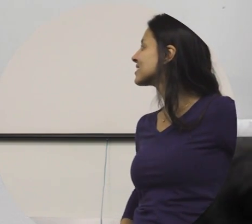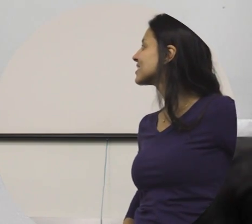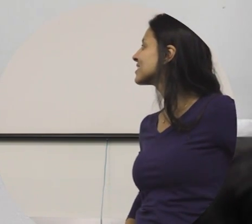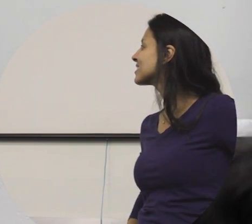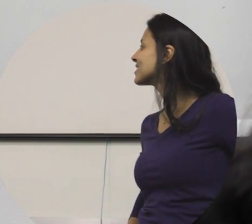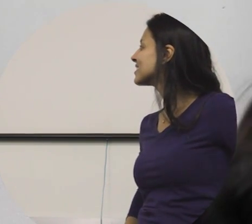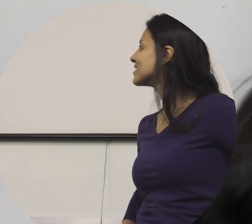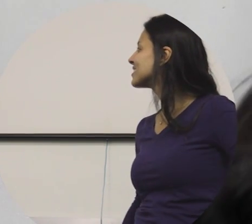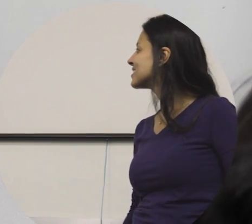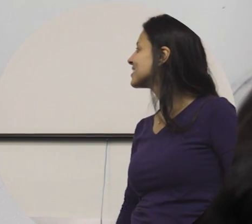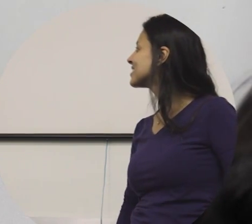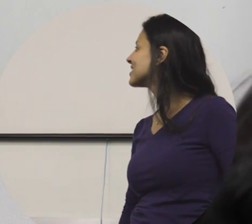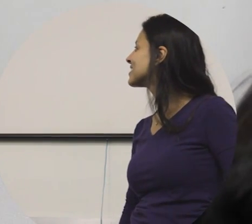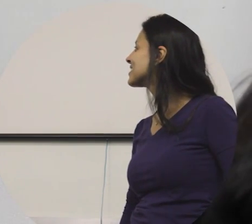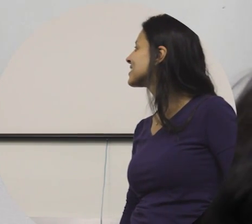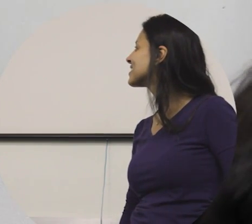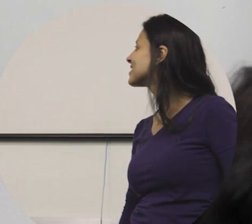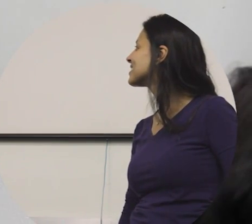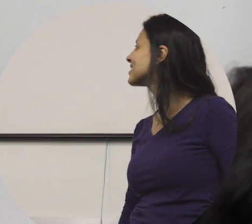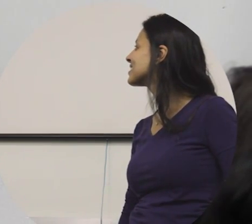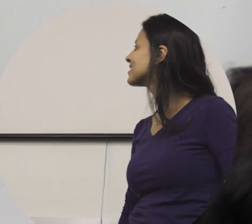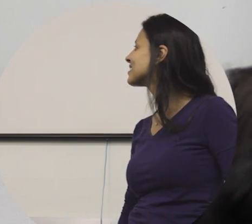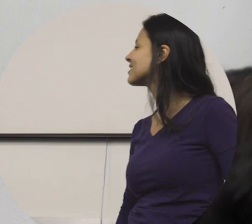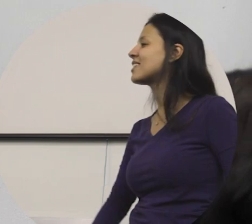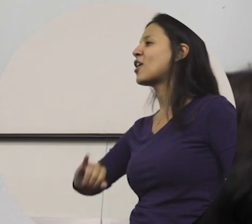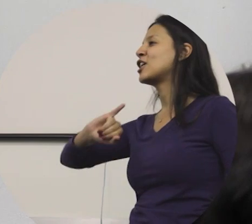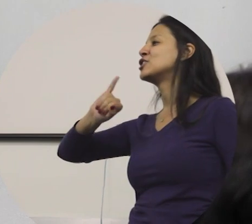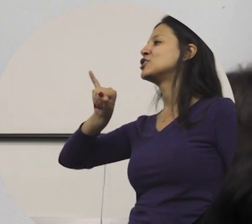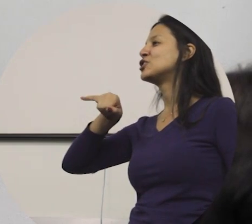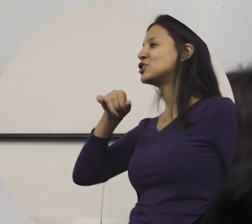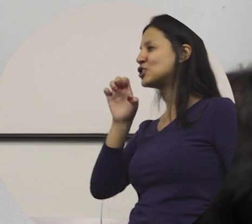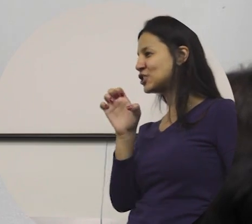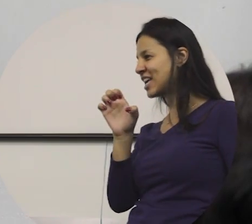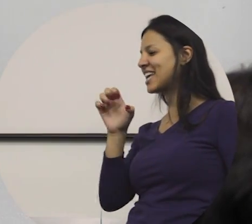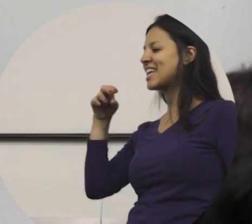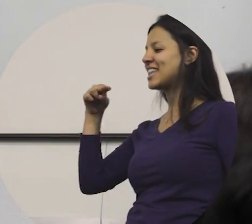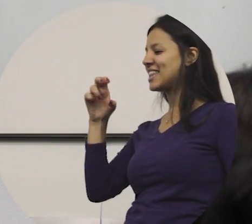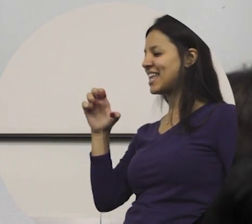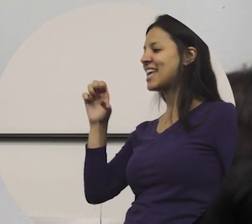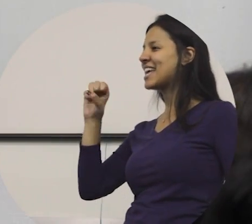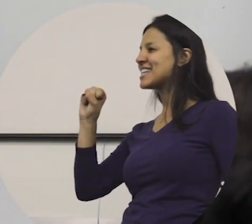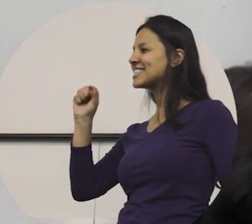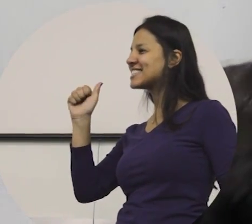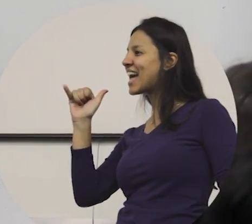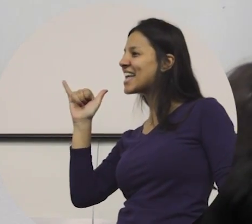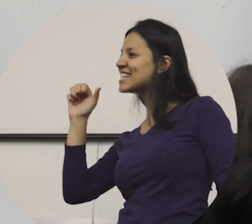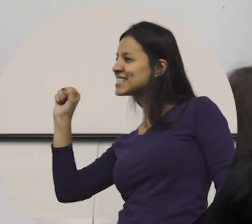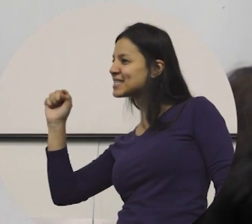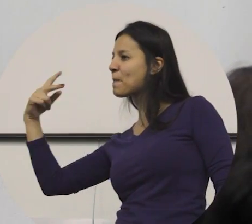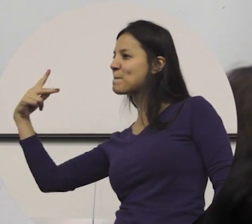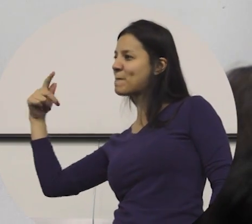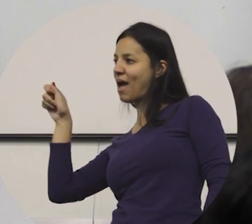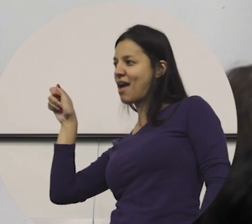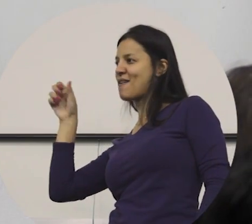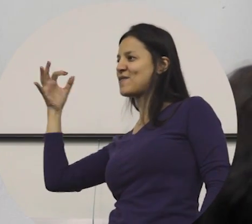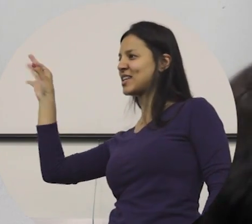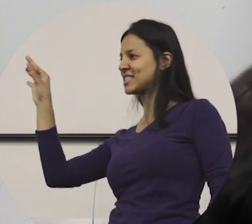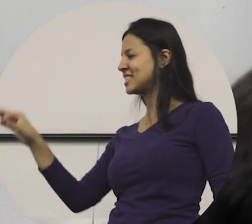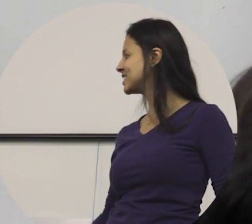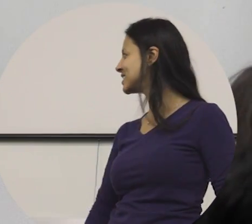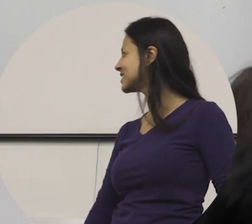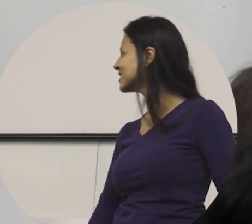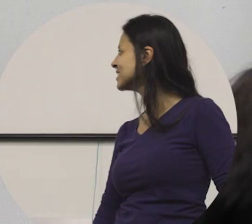Sais. Je ne sais pas. É isso, né? Então é eu,